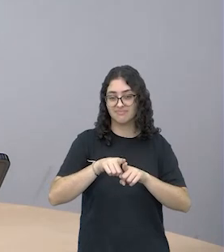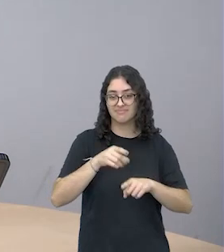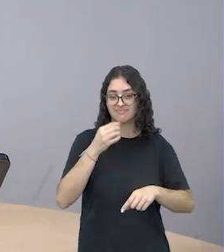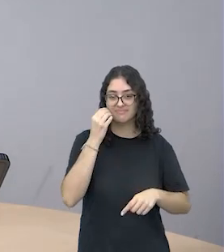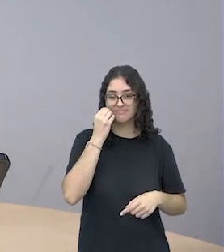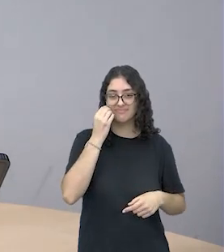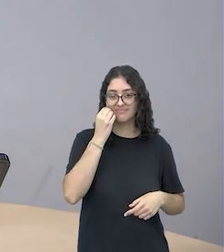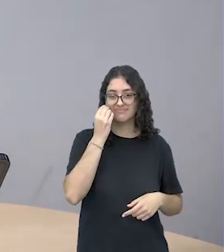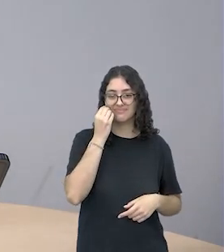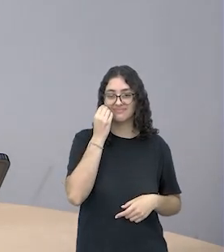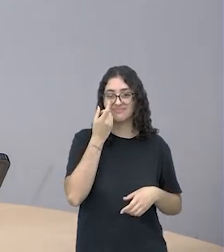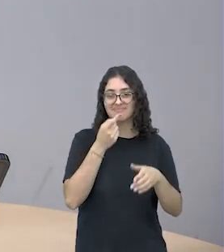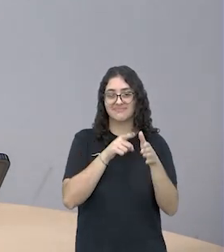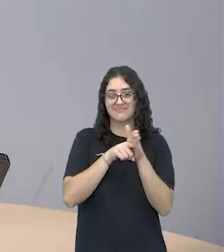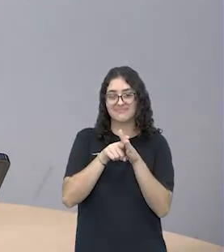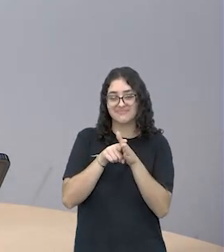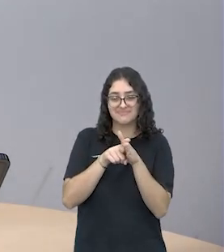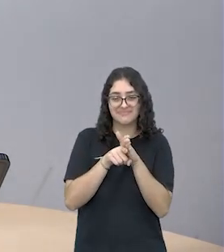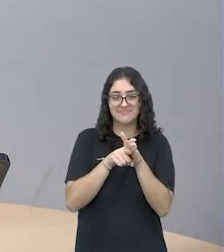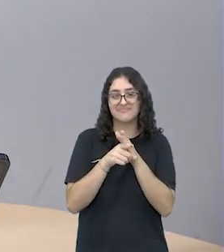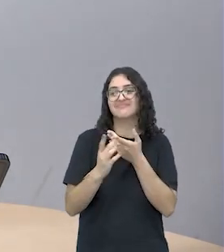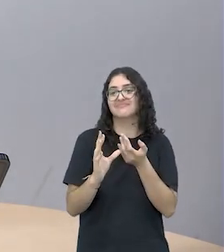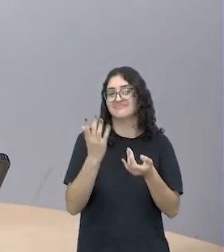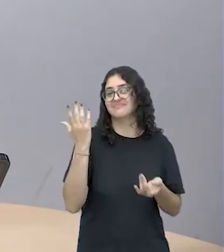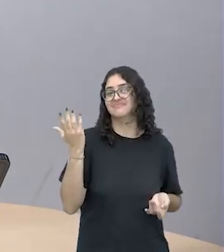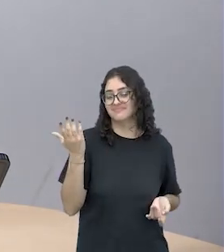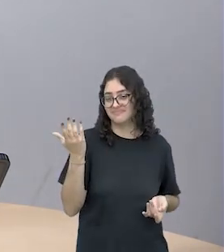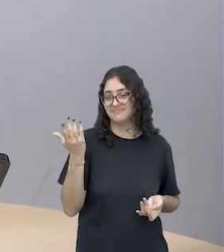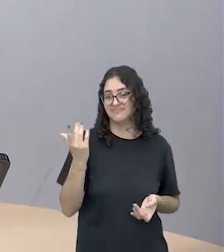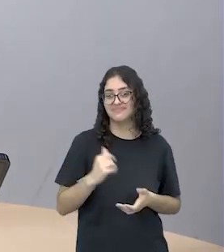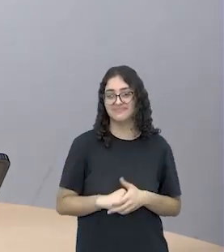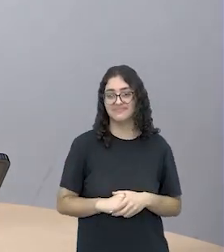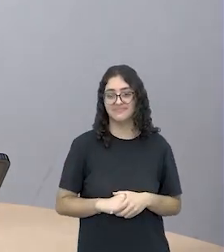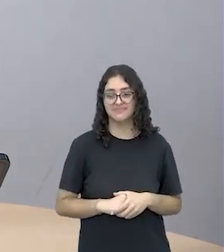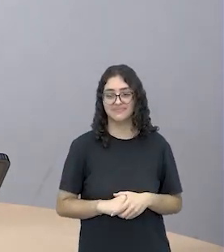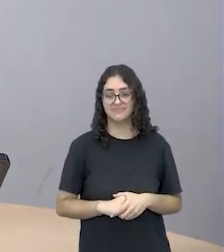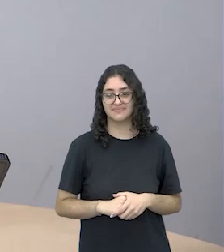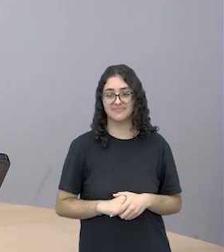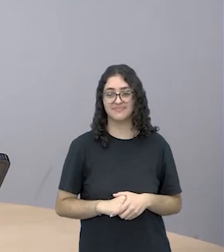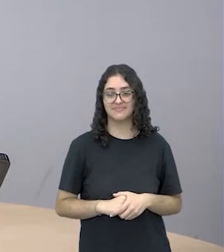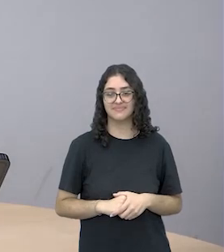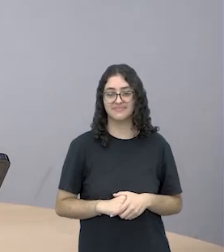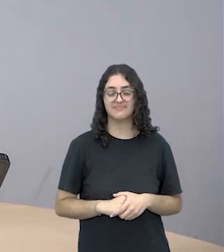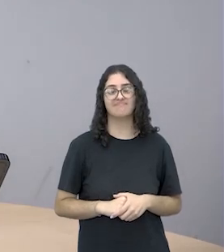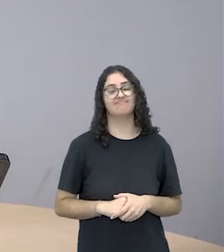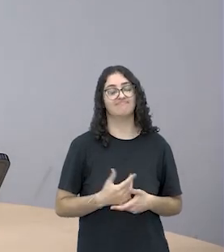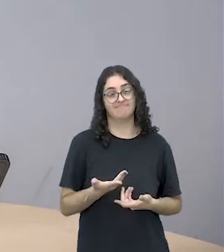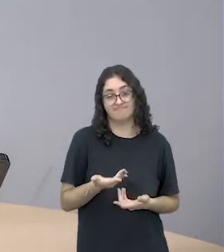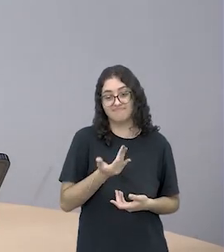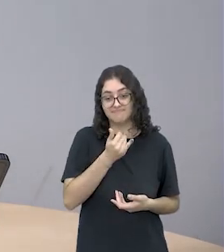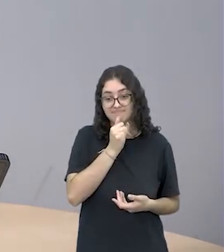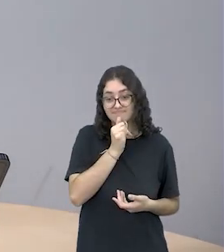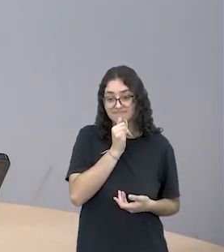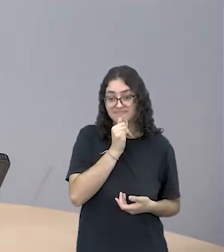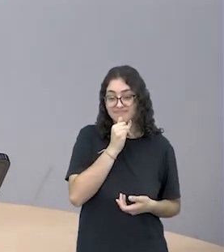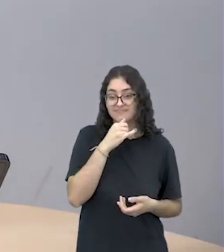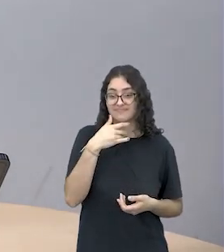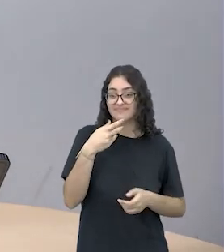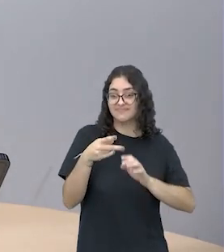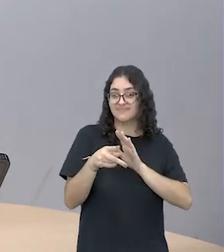ver, pesquisar, para ver o que está acontecendo. E, por exemplo, esse